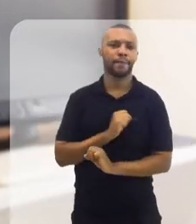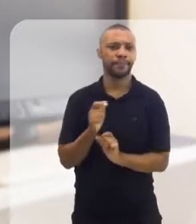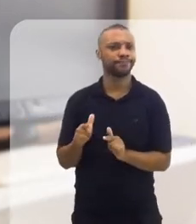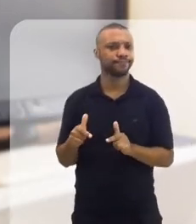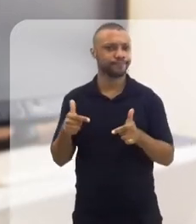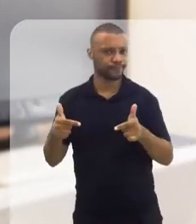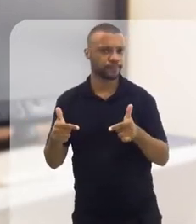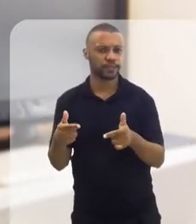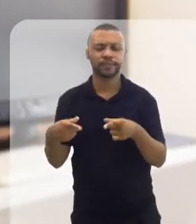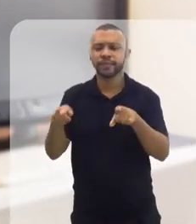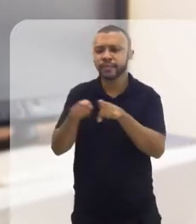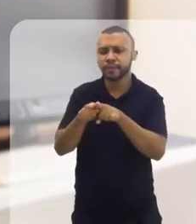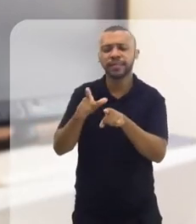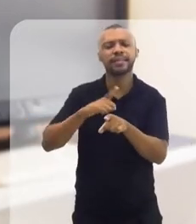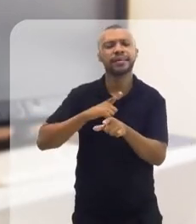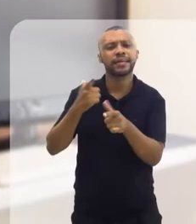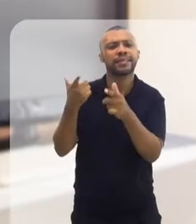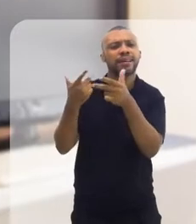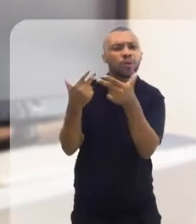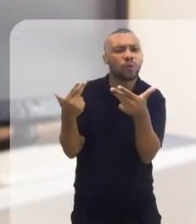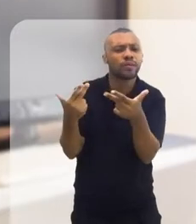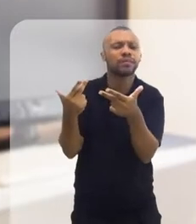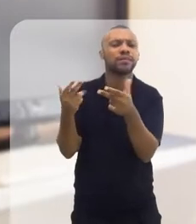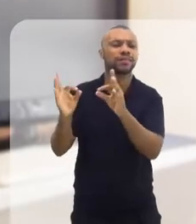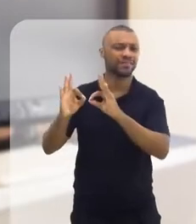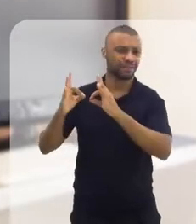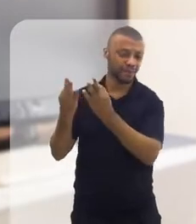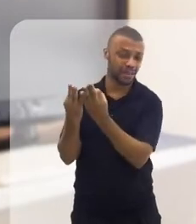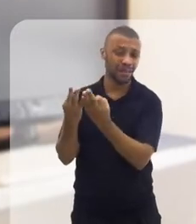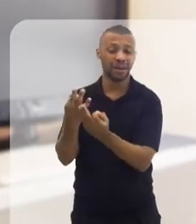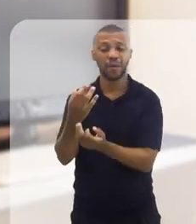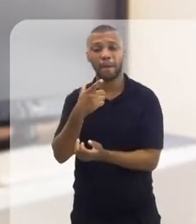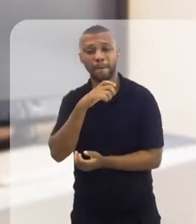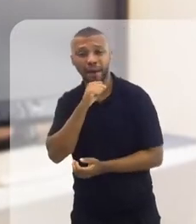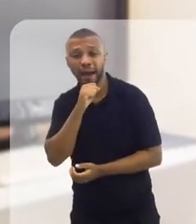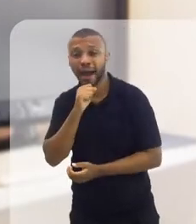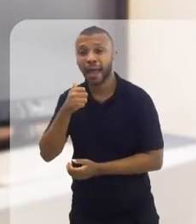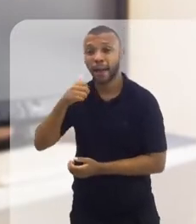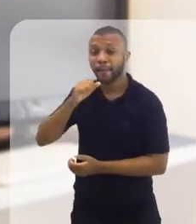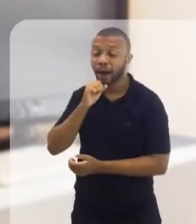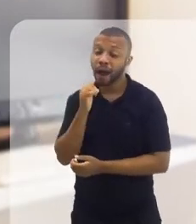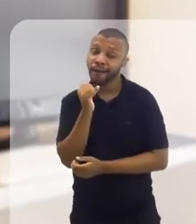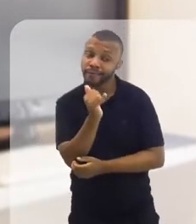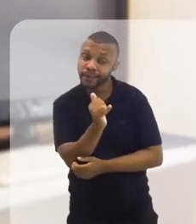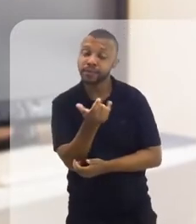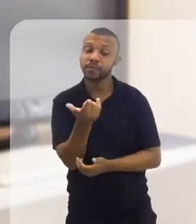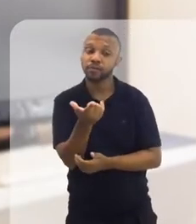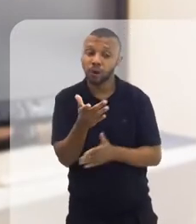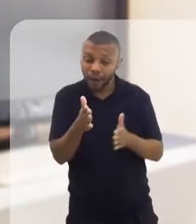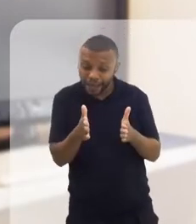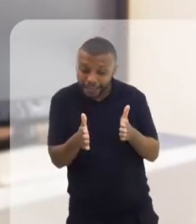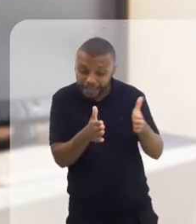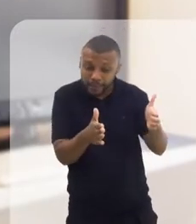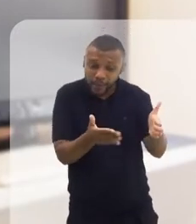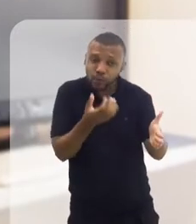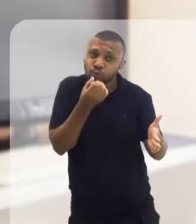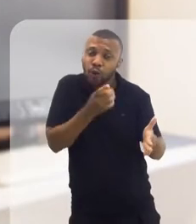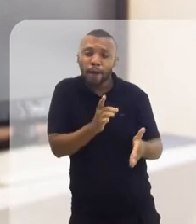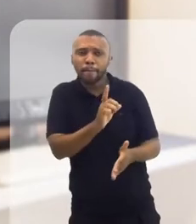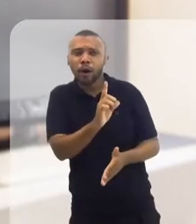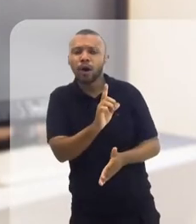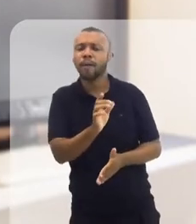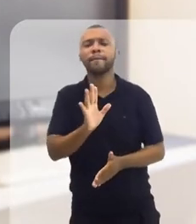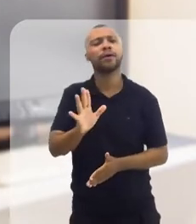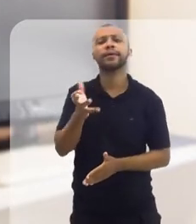E você me falou que também teve essa questão em casa, né? Das pessoas falarem, seus pais talvez falarem, olha, não é por aí. E aí eu